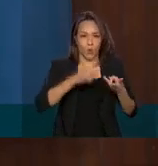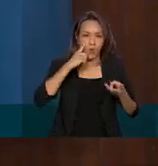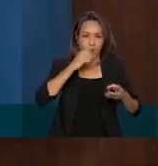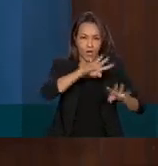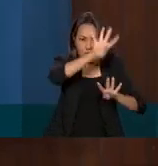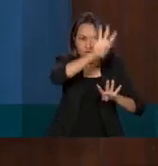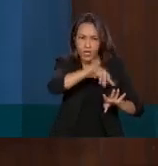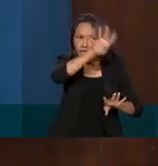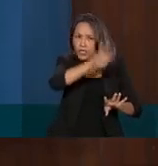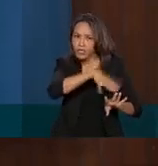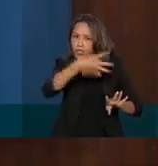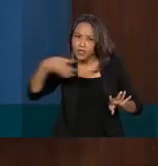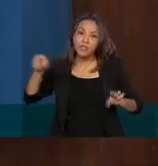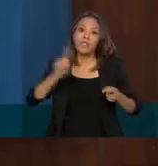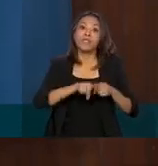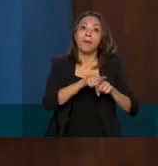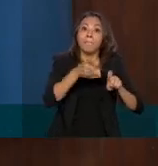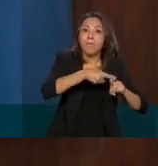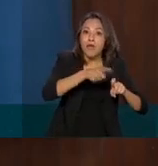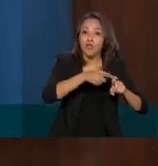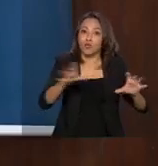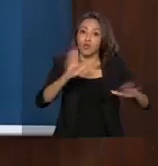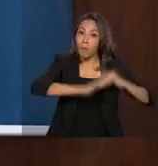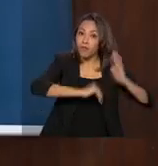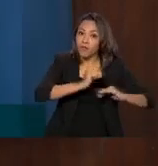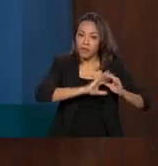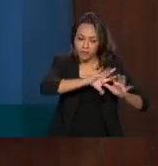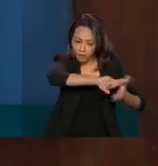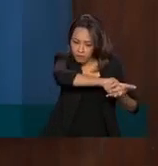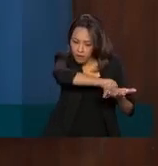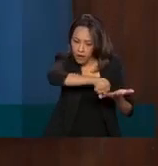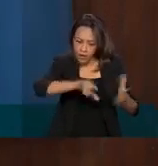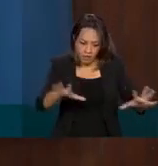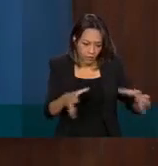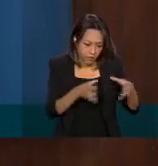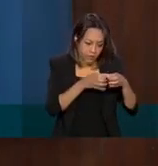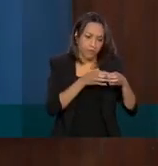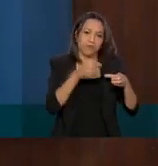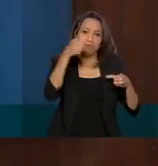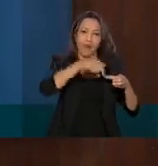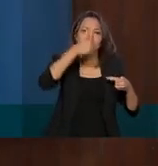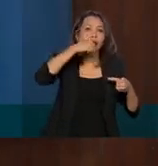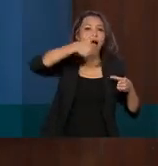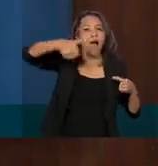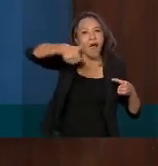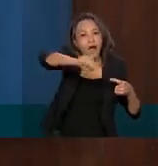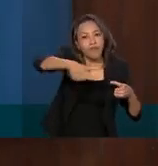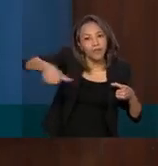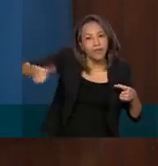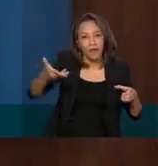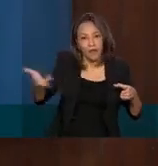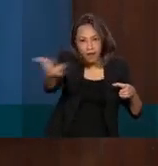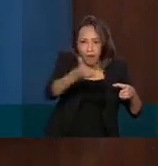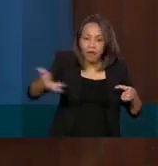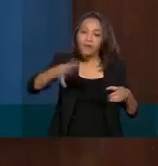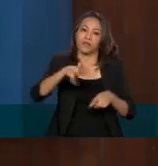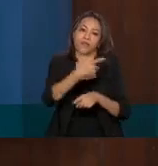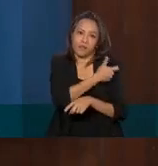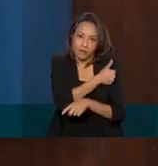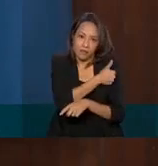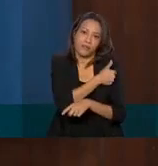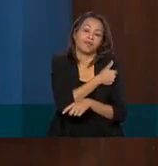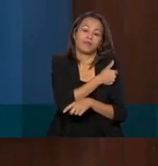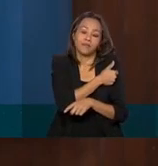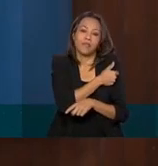médicos, todos olhando para as diferentes perspectivas e os diferentes dados que o desenvolvimento